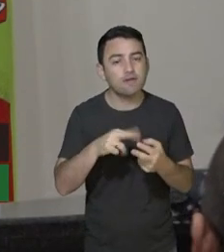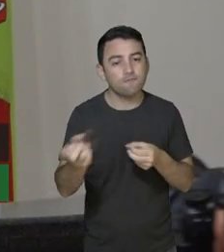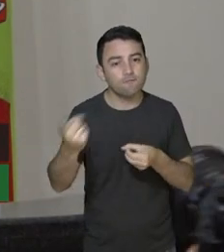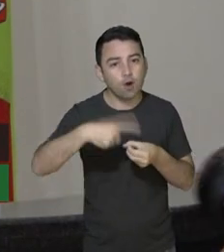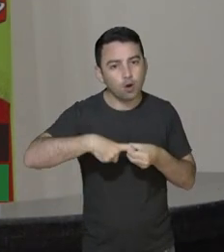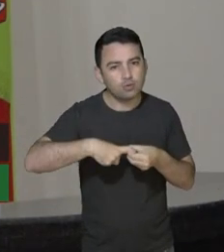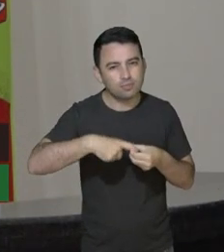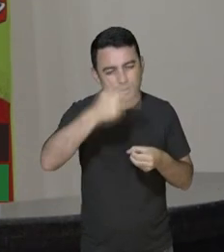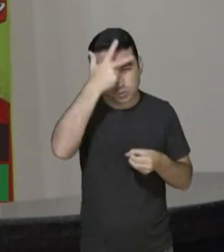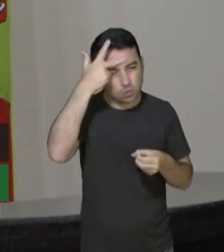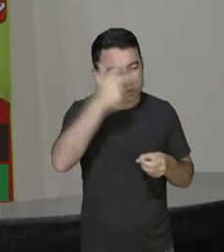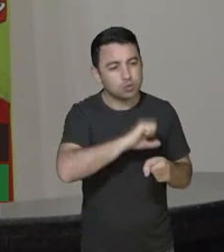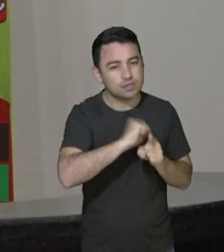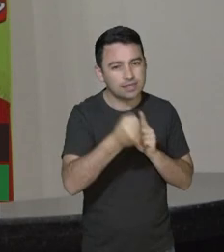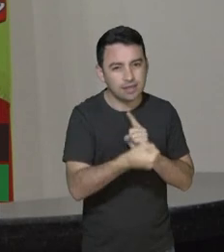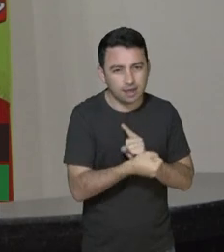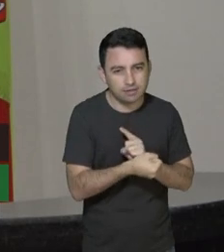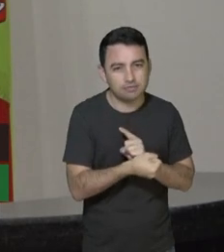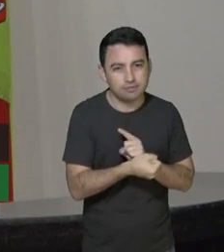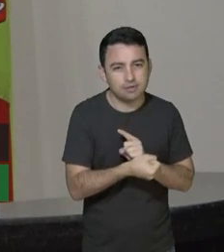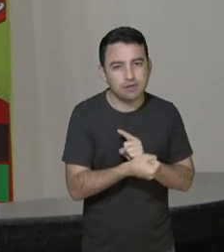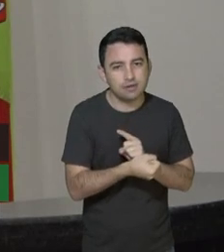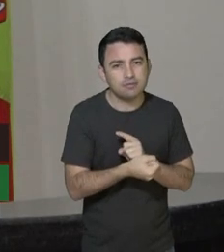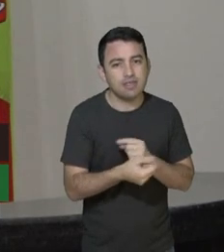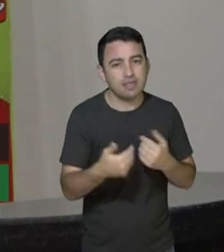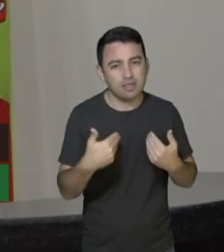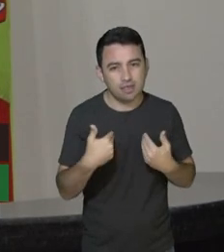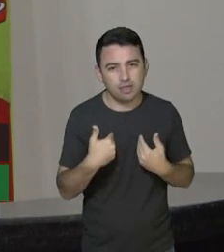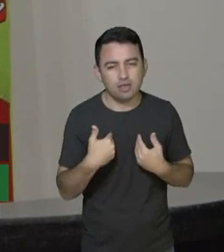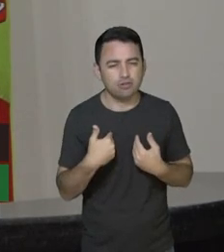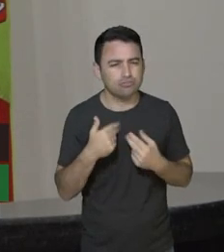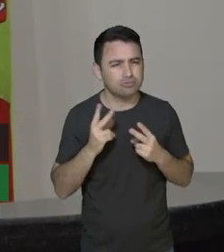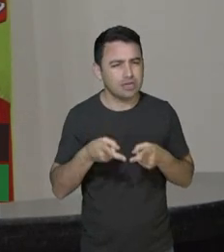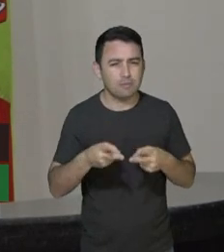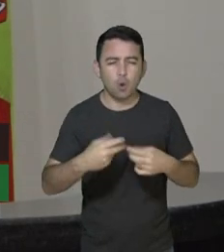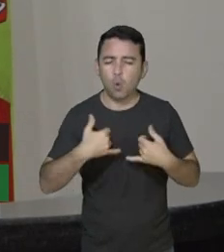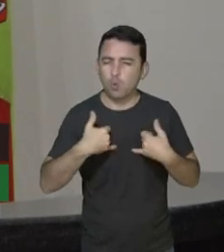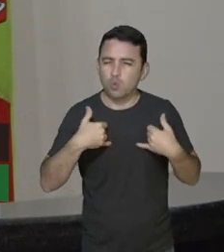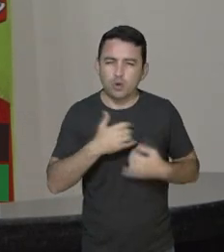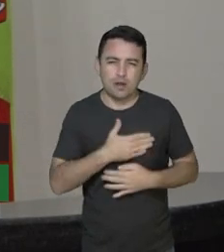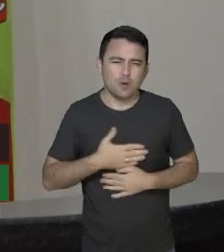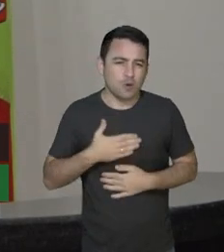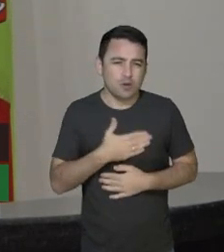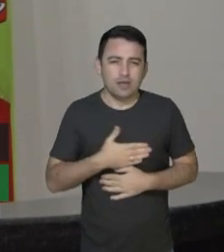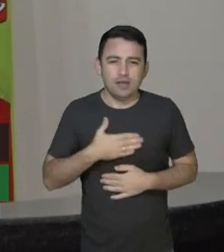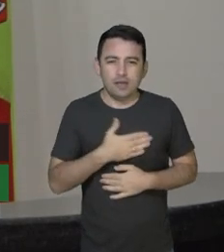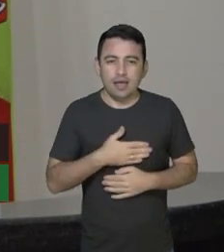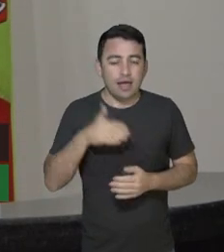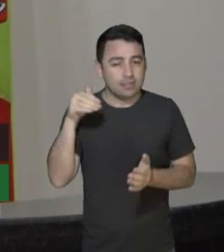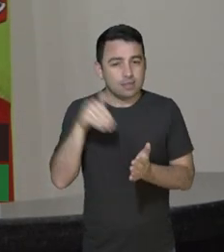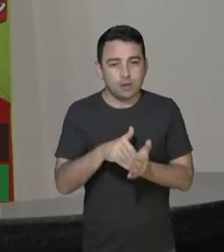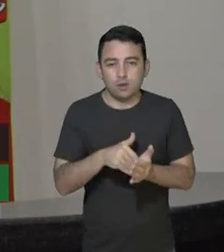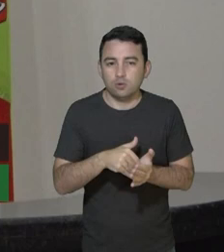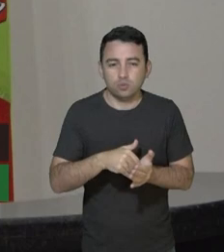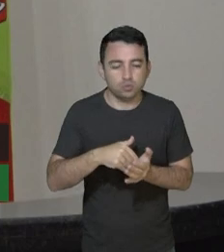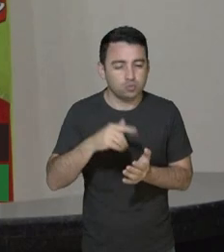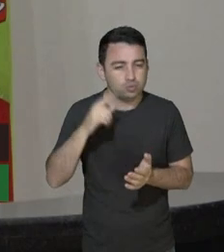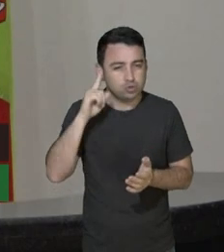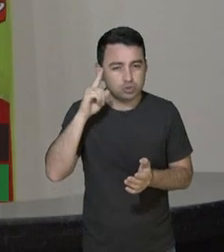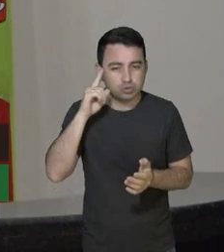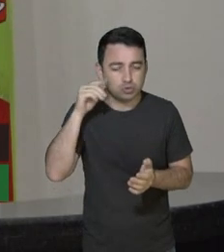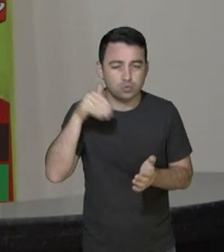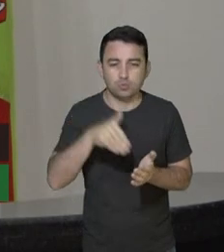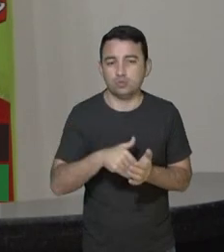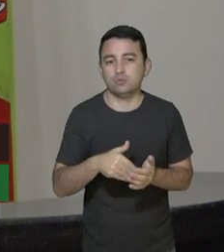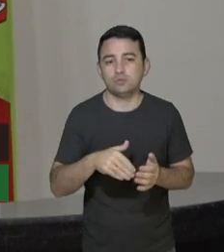dos apenados, no qual eu vou levar esse orgulho até os últimos dias da minha vida.